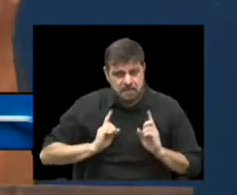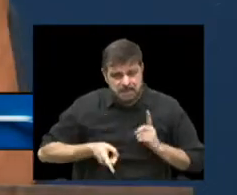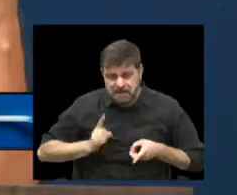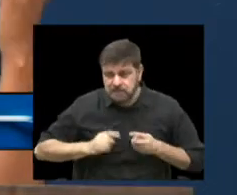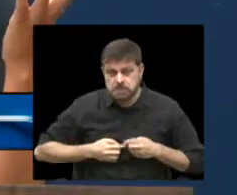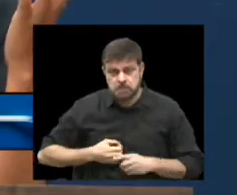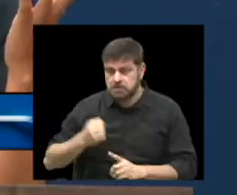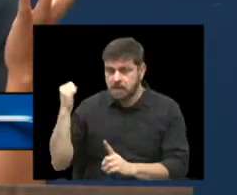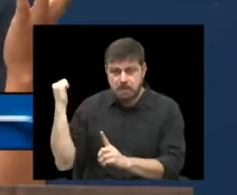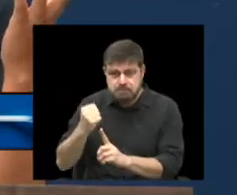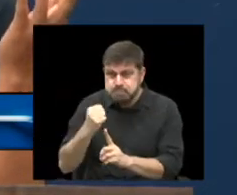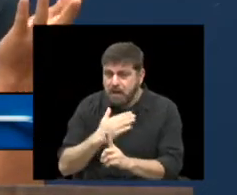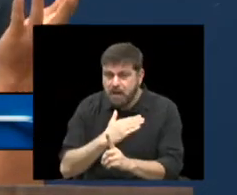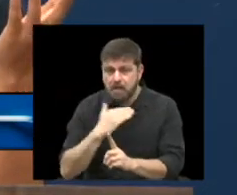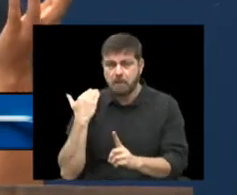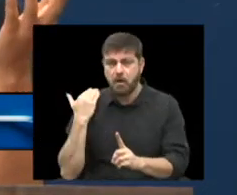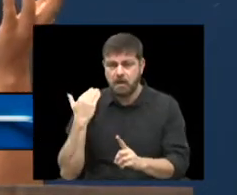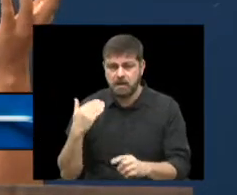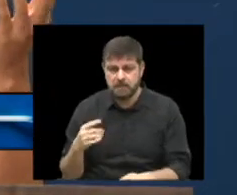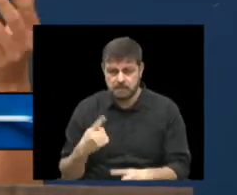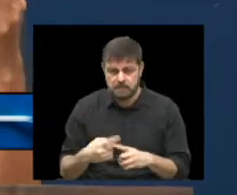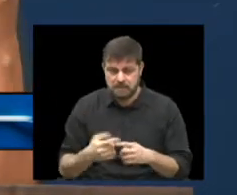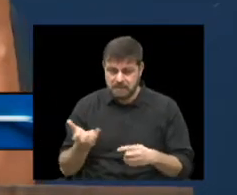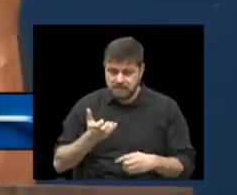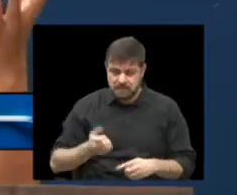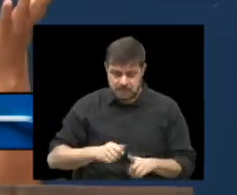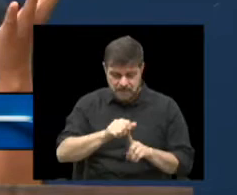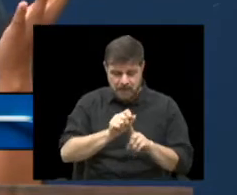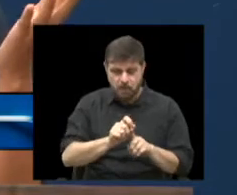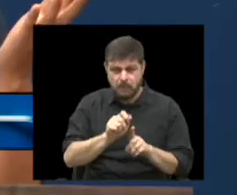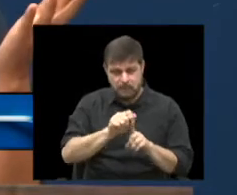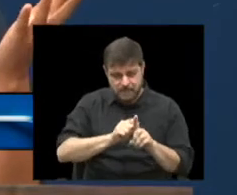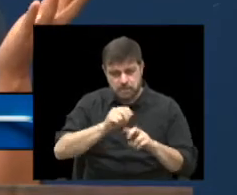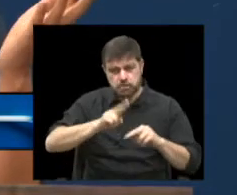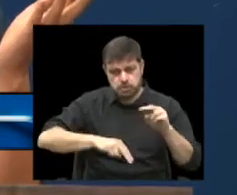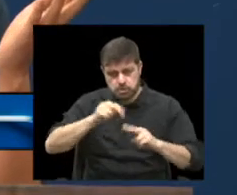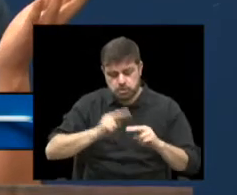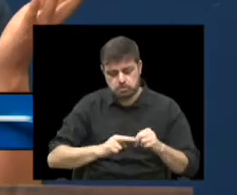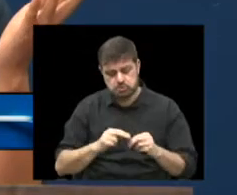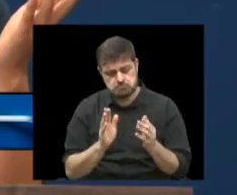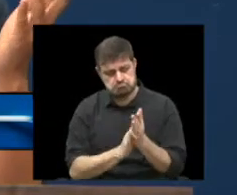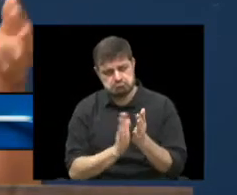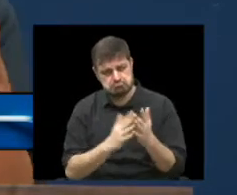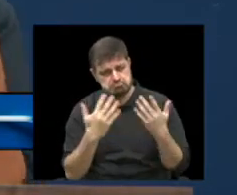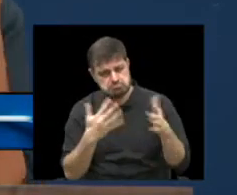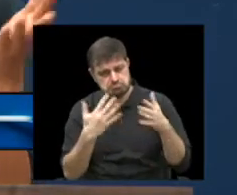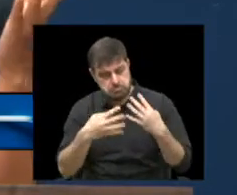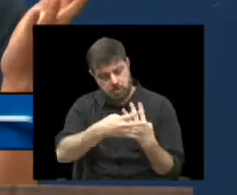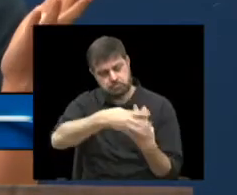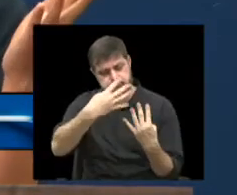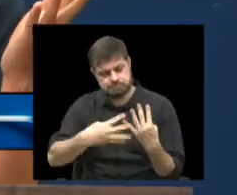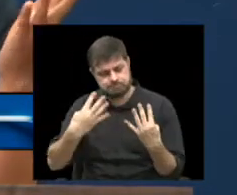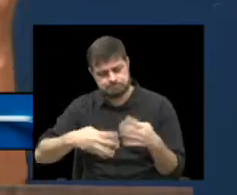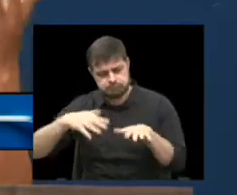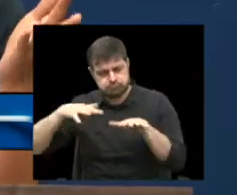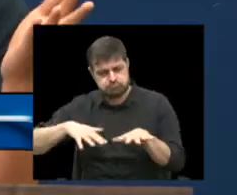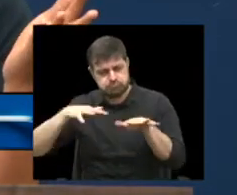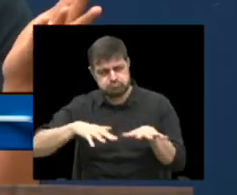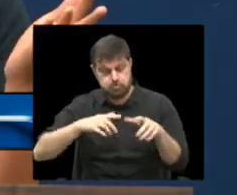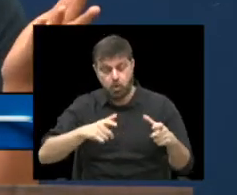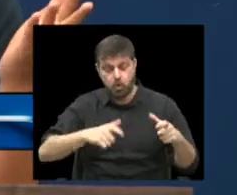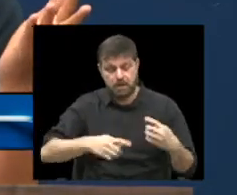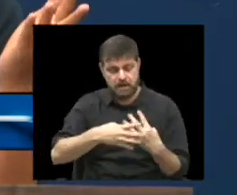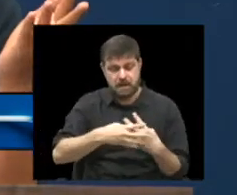junho, mês de visibilidade da LGBT, gostaria de saudar a parada LGBT de Barão Geraldo, a parada de Campinas que